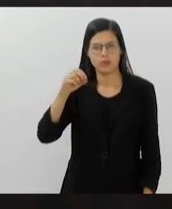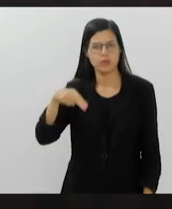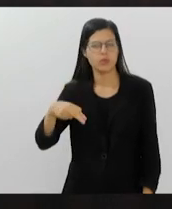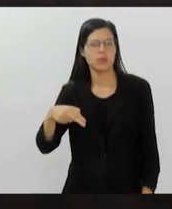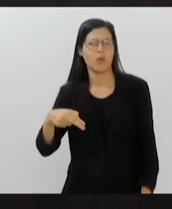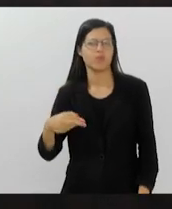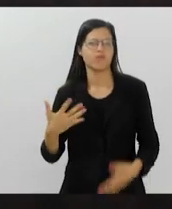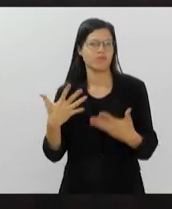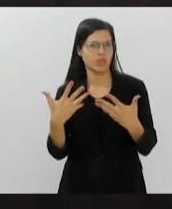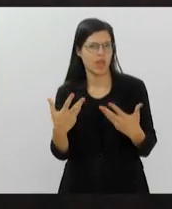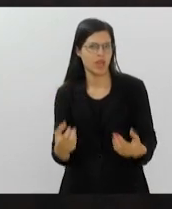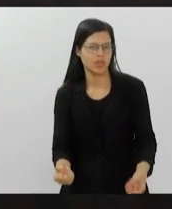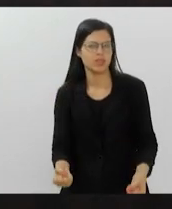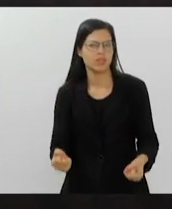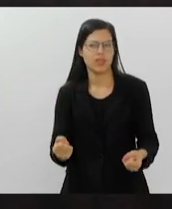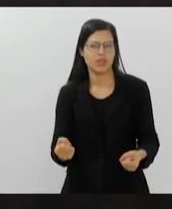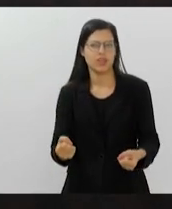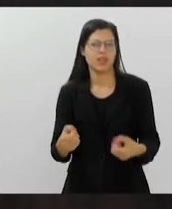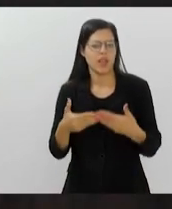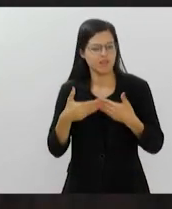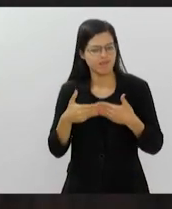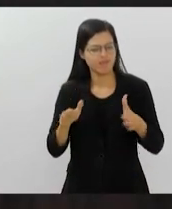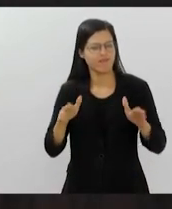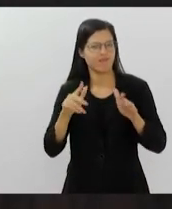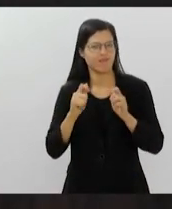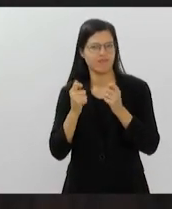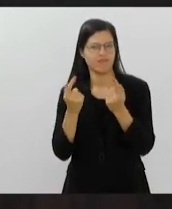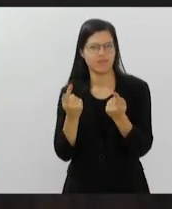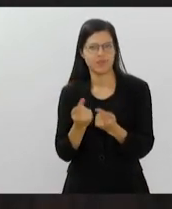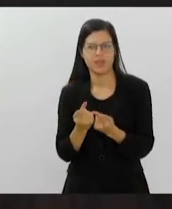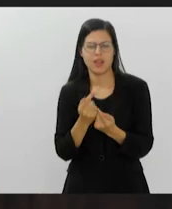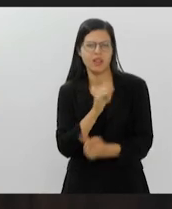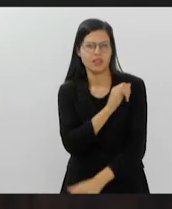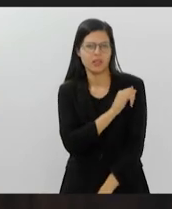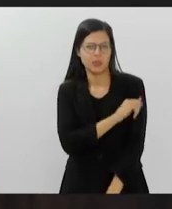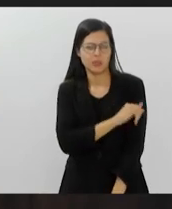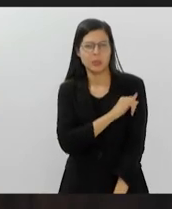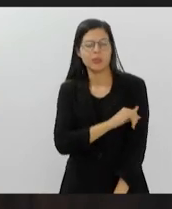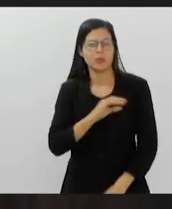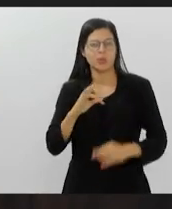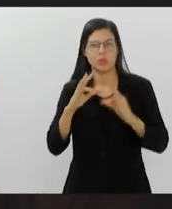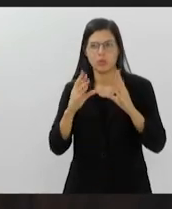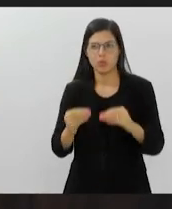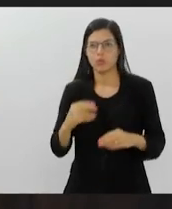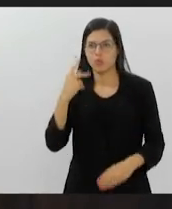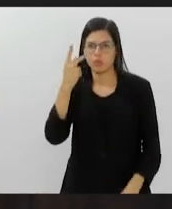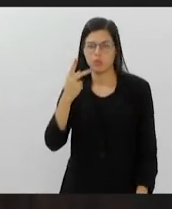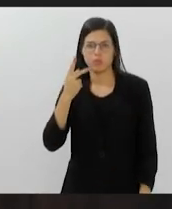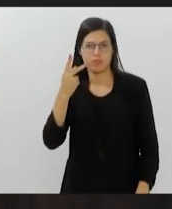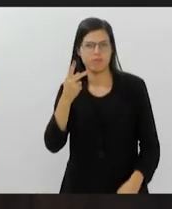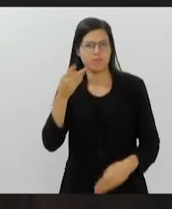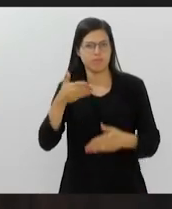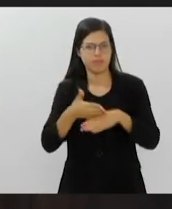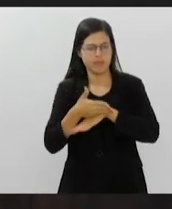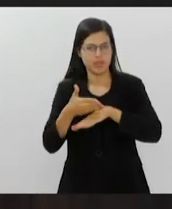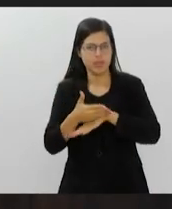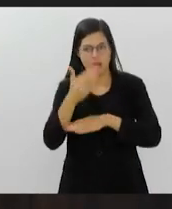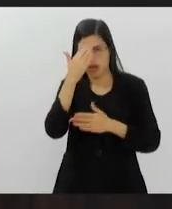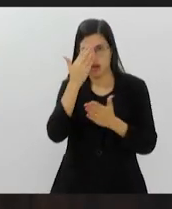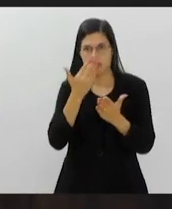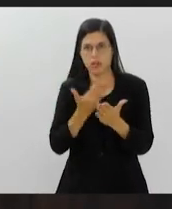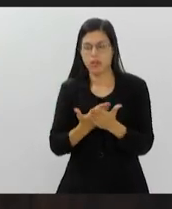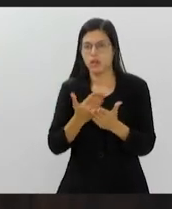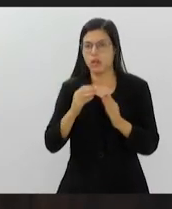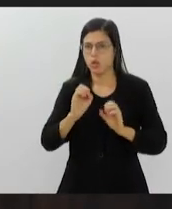de braços abertos nessa casa, e a todos os parlamentares aqui presentes que acreditam que uma educação